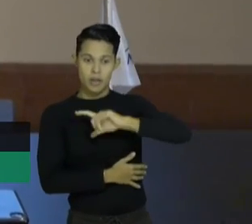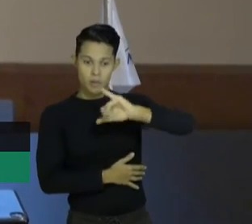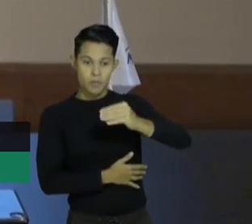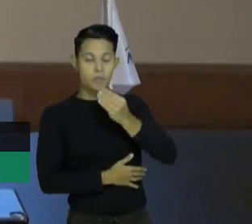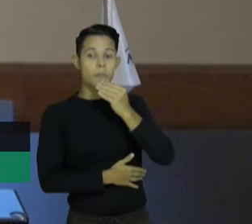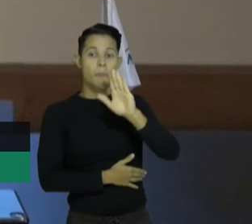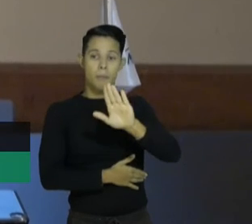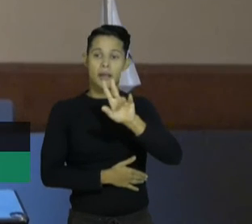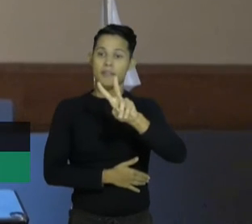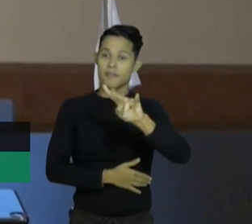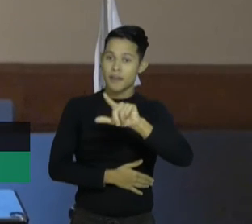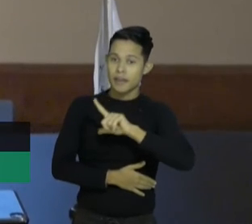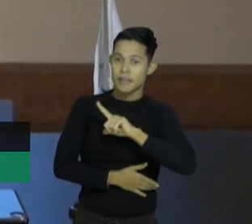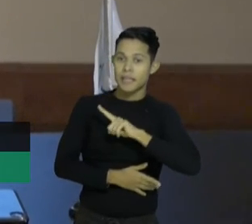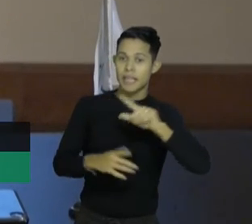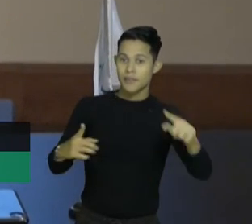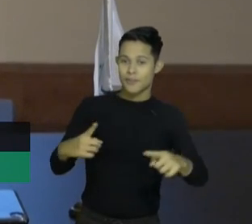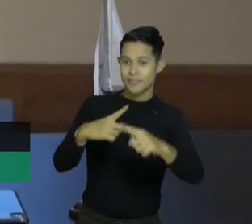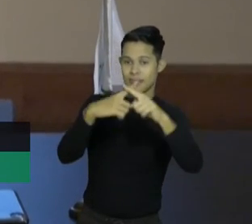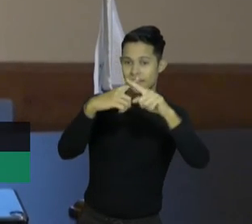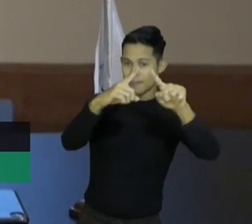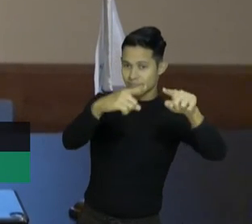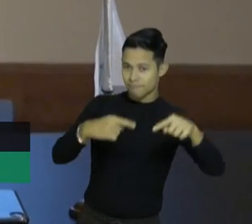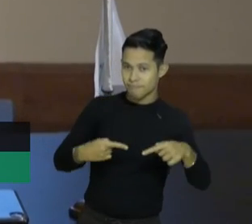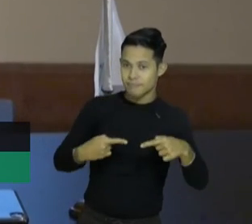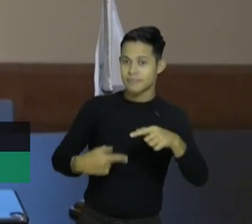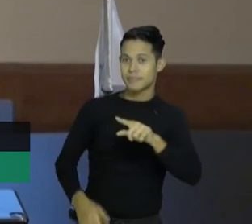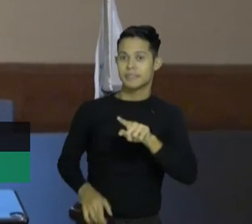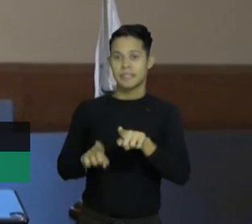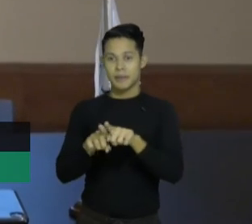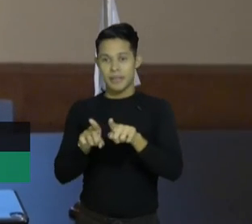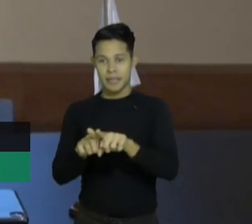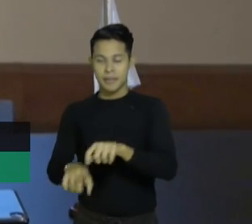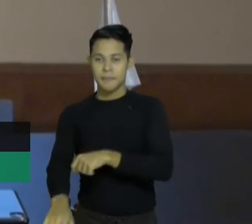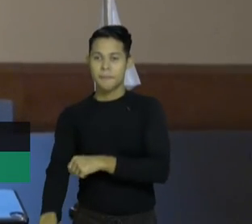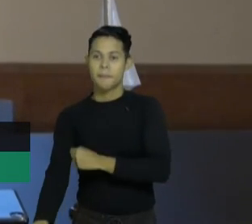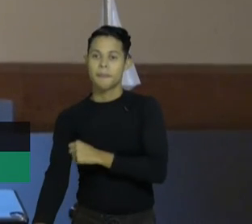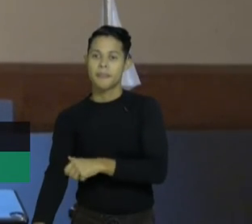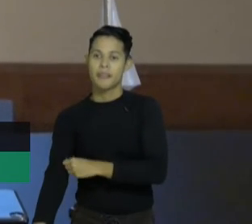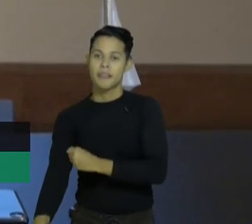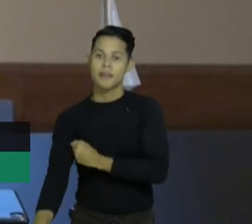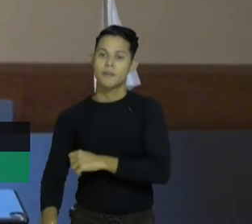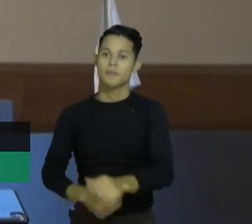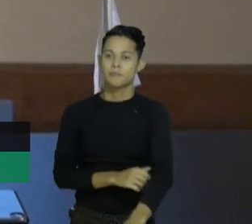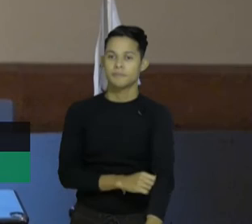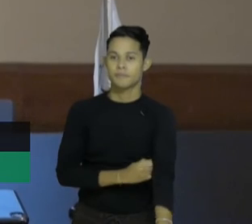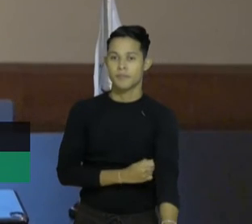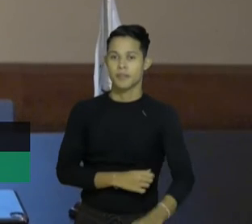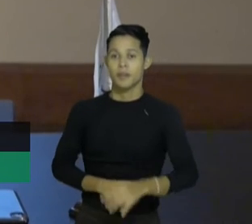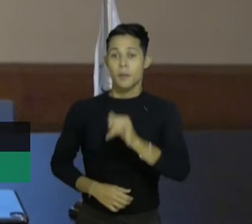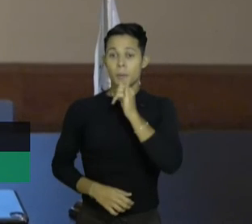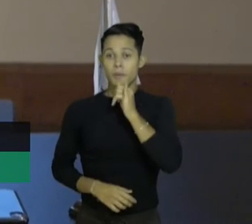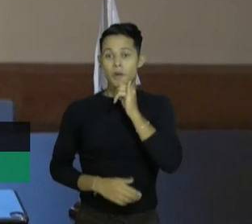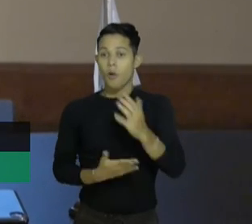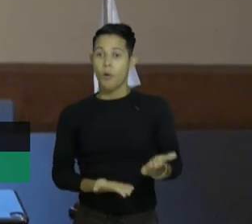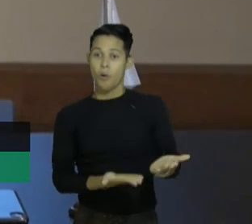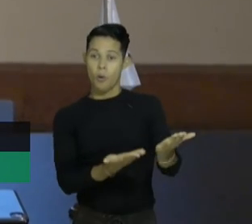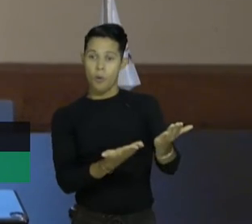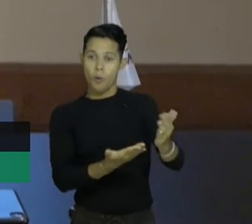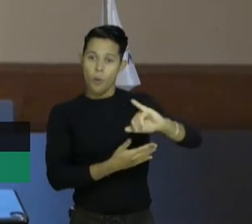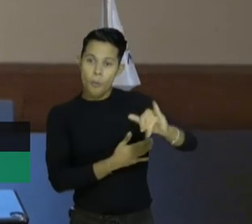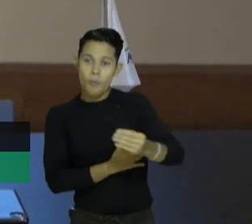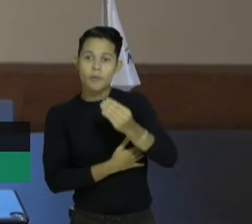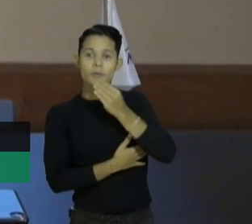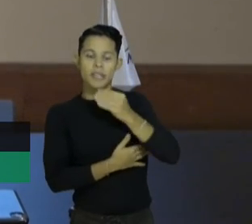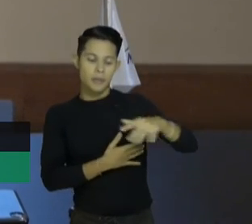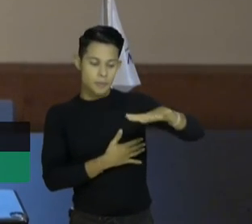desafios algumas oportunidades por exemplo para nossa juventude porque na medida que eu tenho um acordo